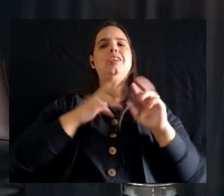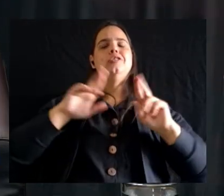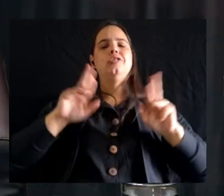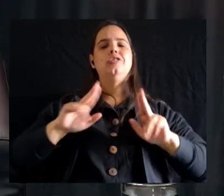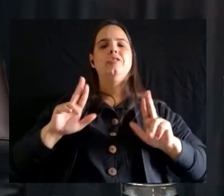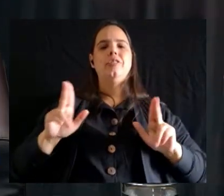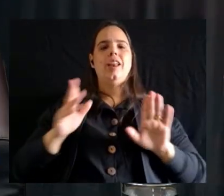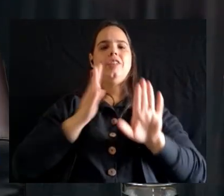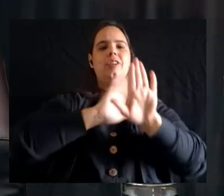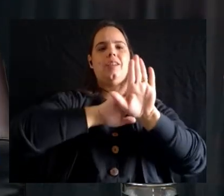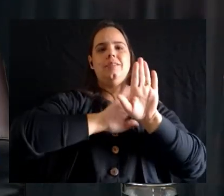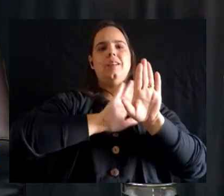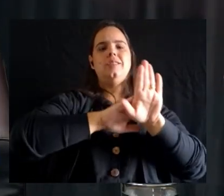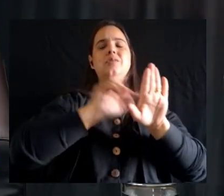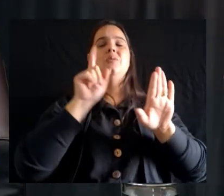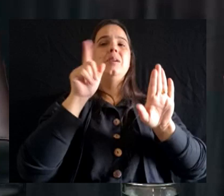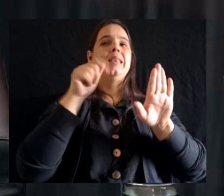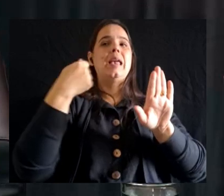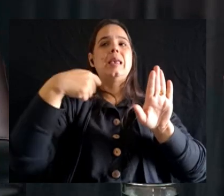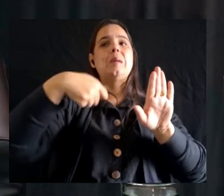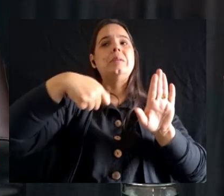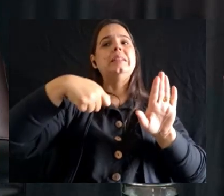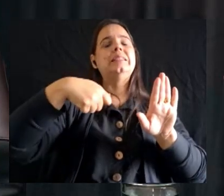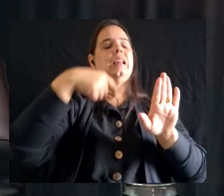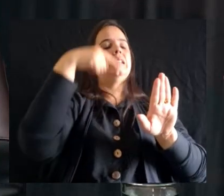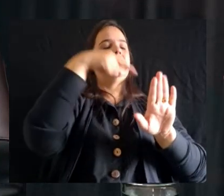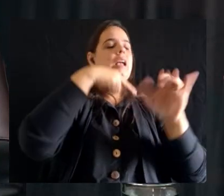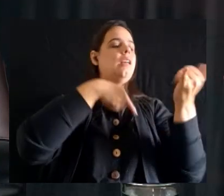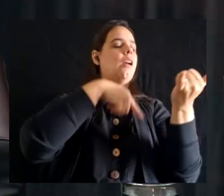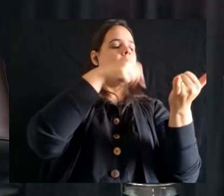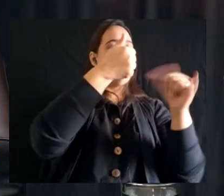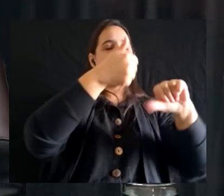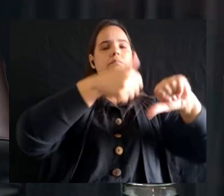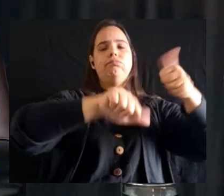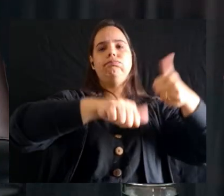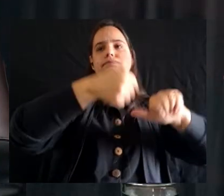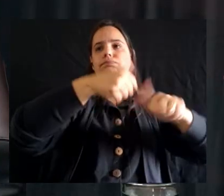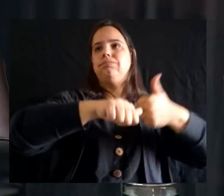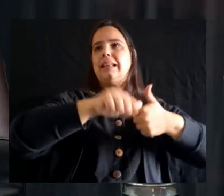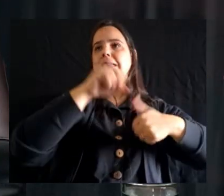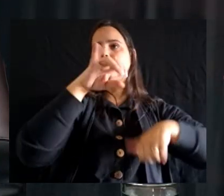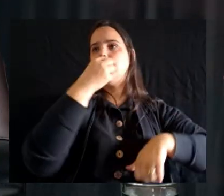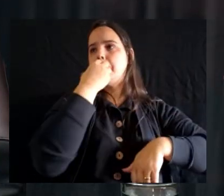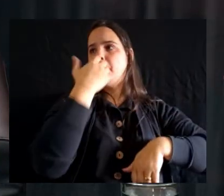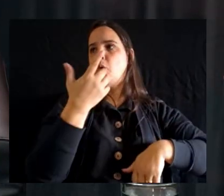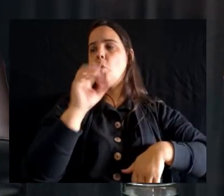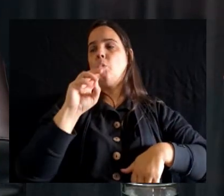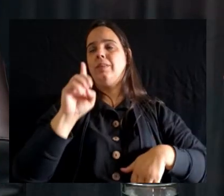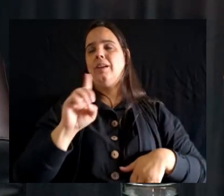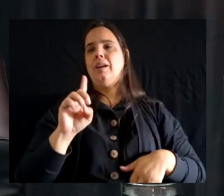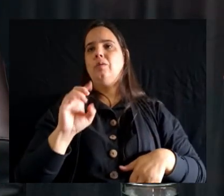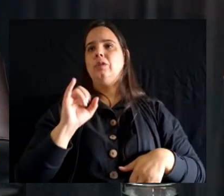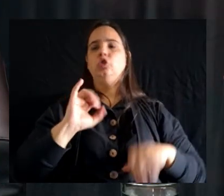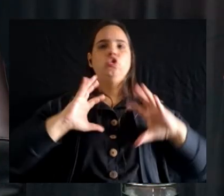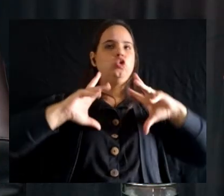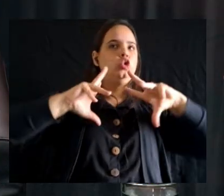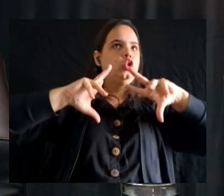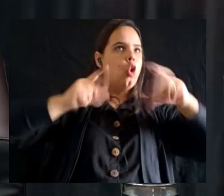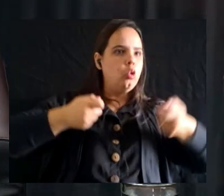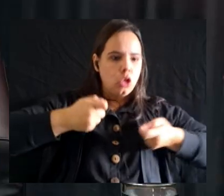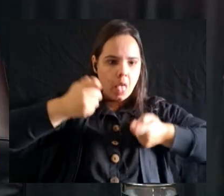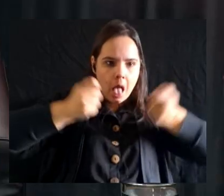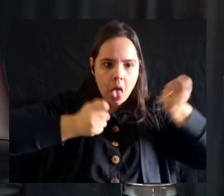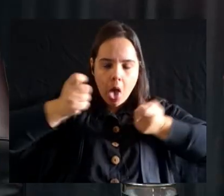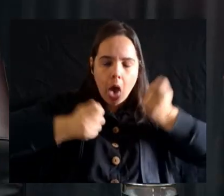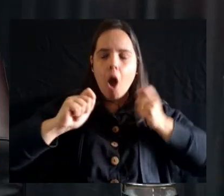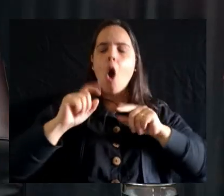é a necessidade dessa validação pessoal, de tentar querer um controle de tudo, onde está, né, o